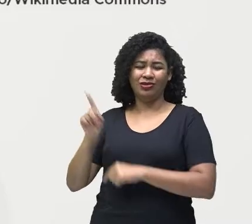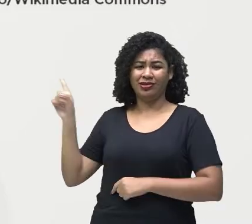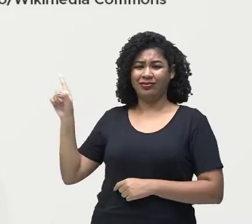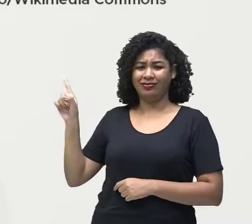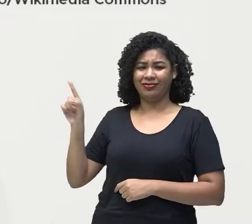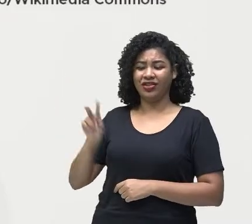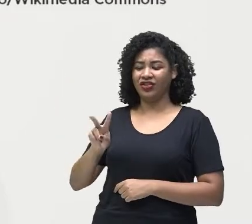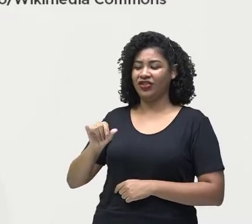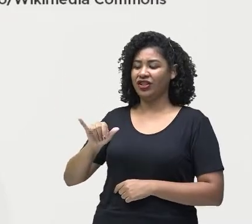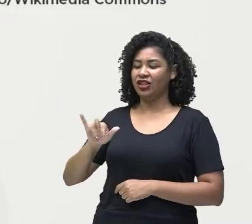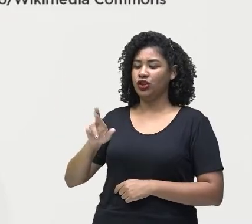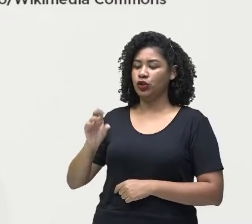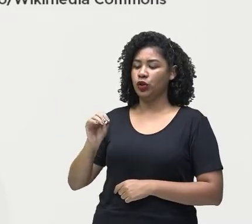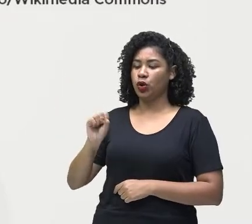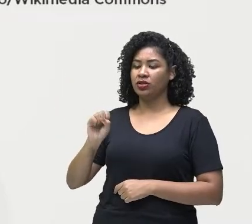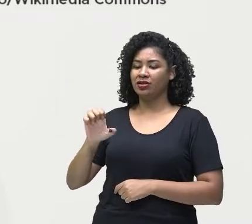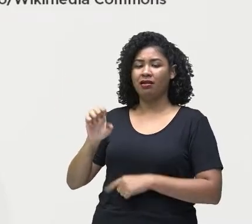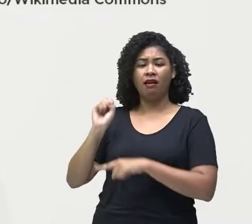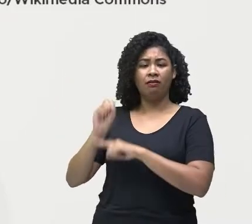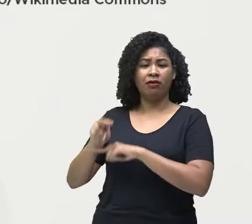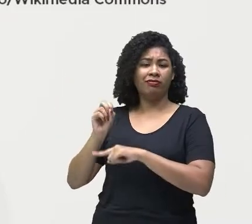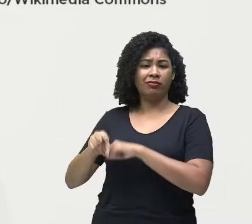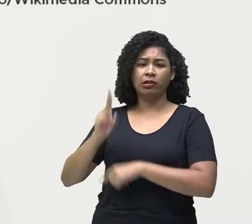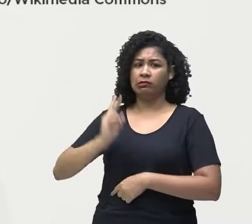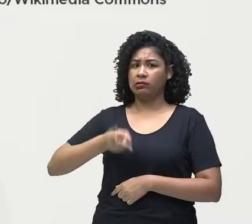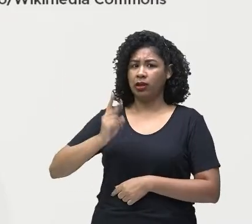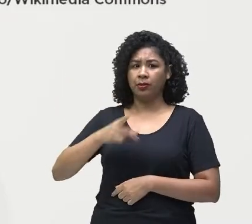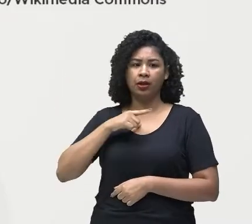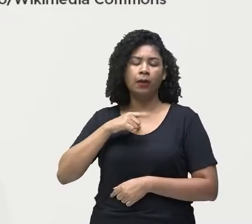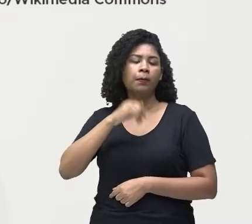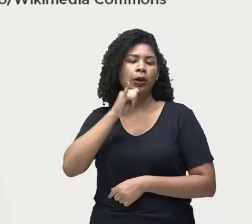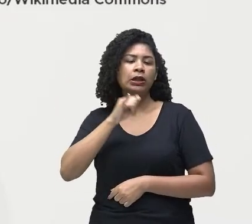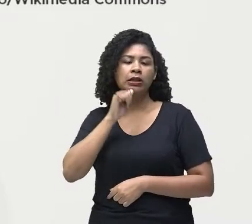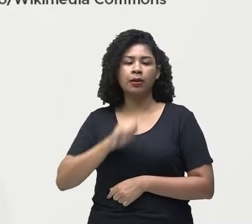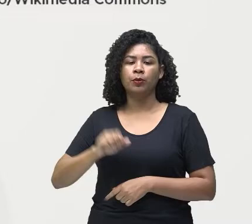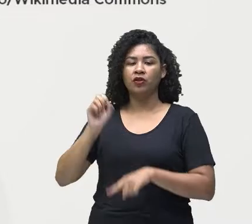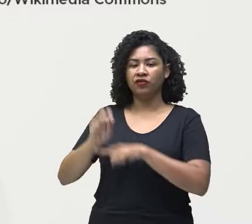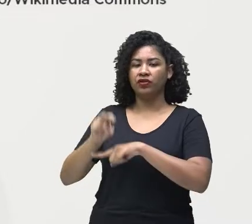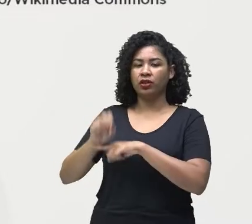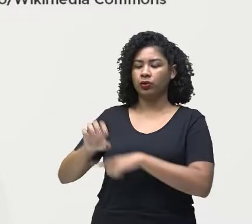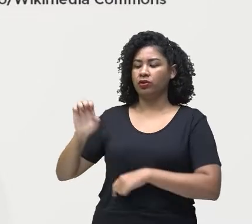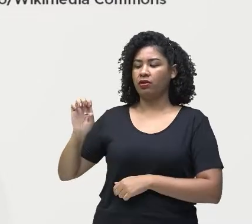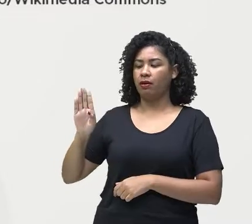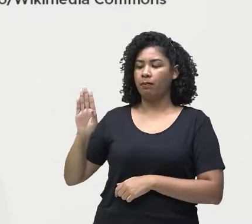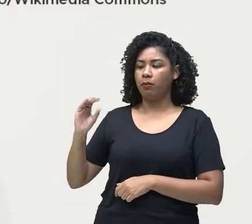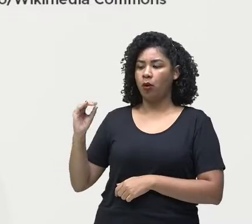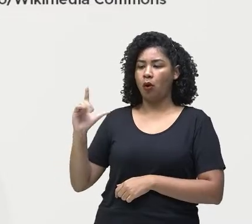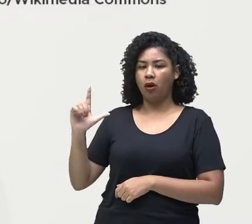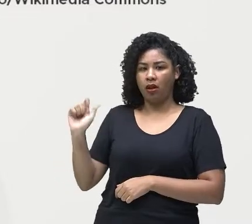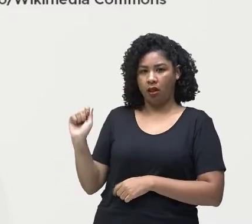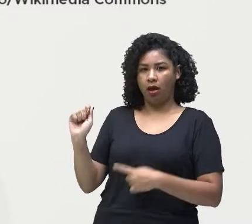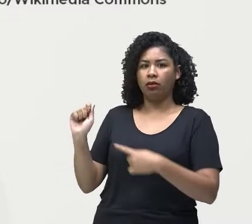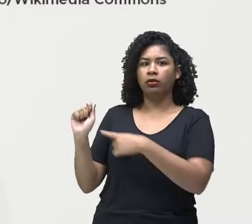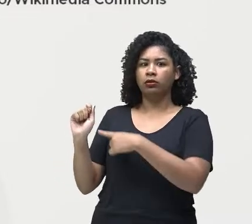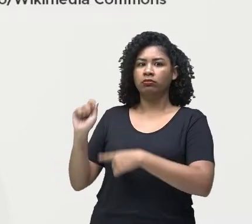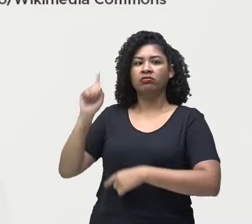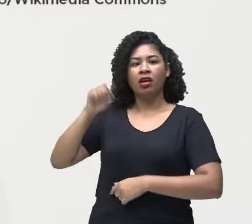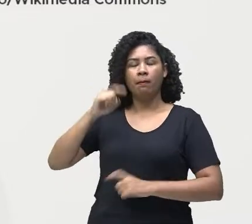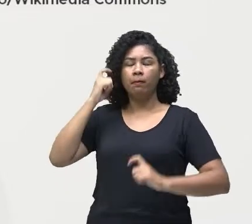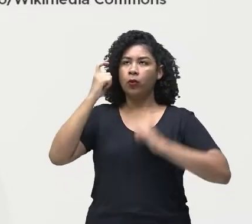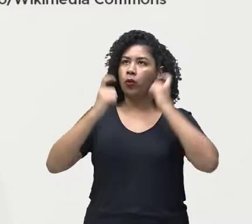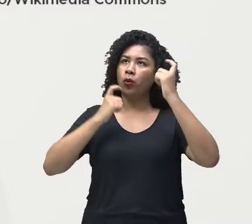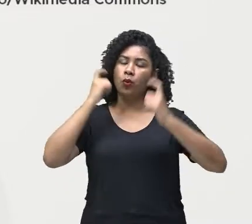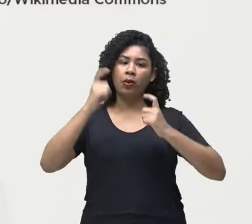clássico de surtos. Surtos do vírus Ebola são uma preocupação constante em regiões tropicais